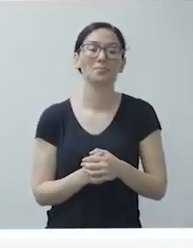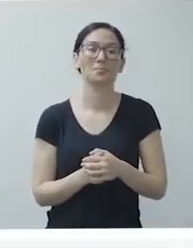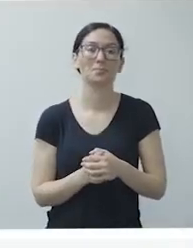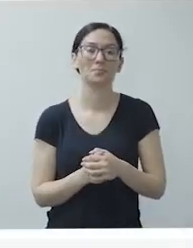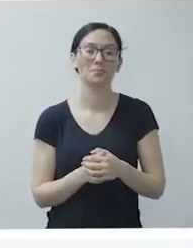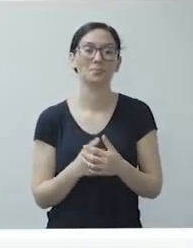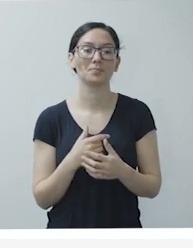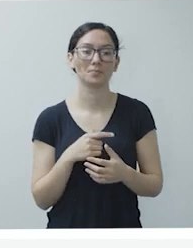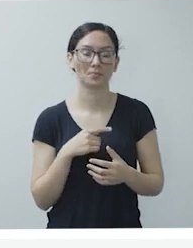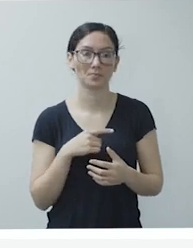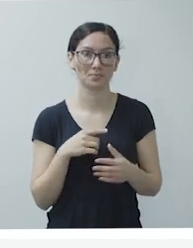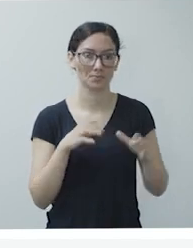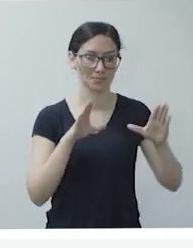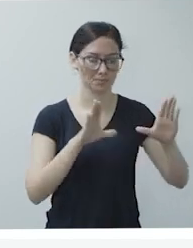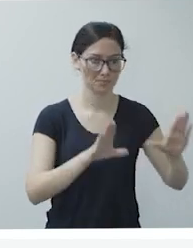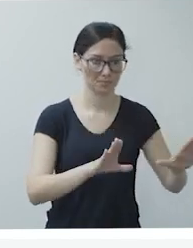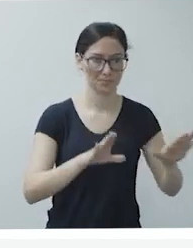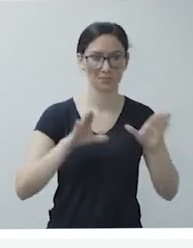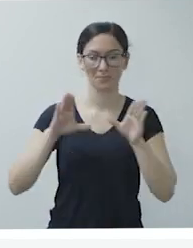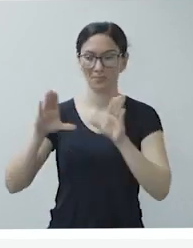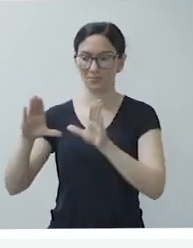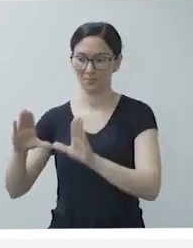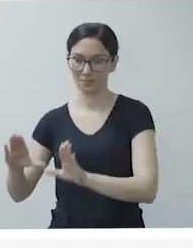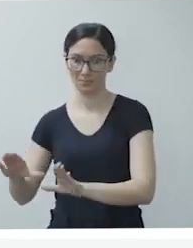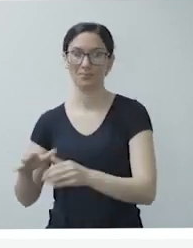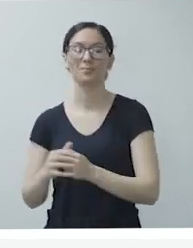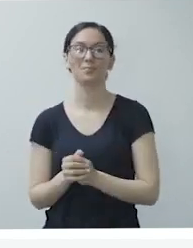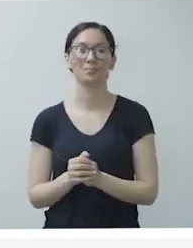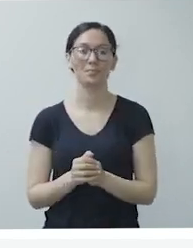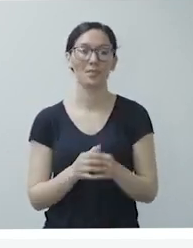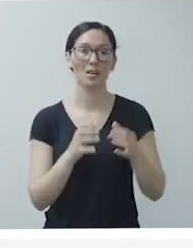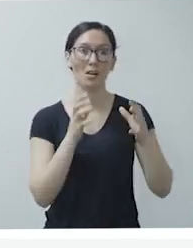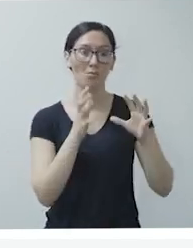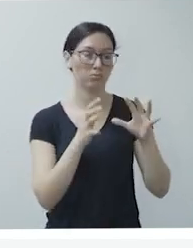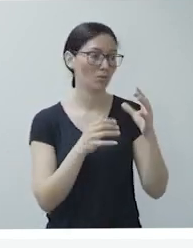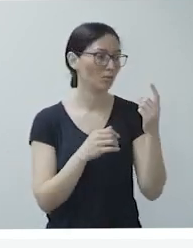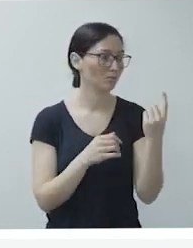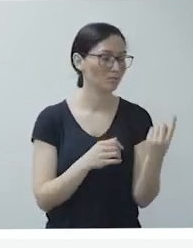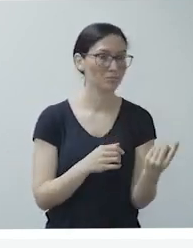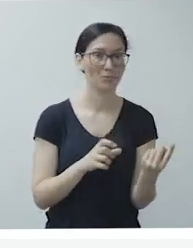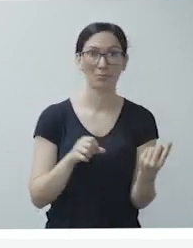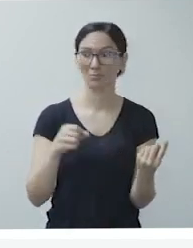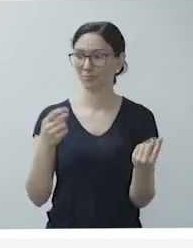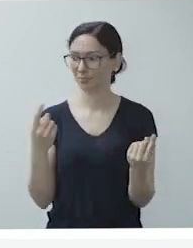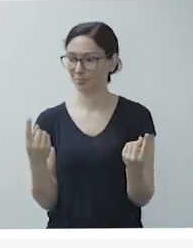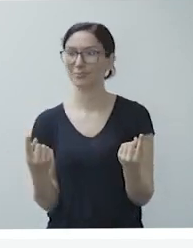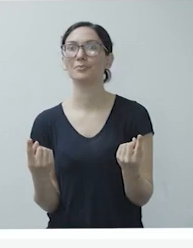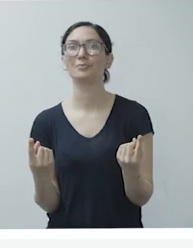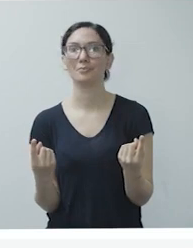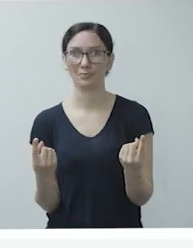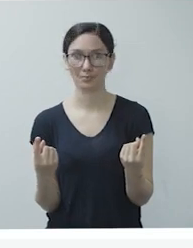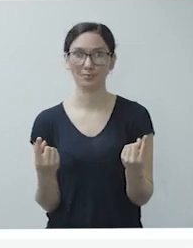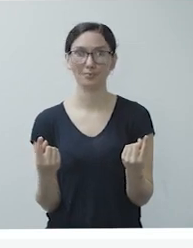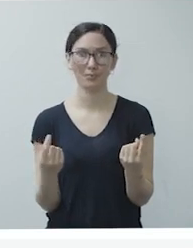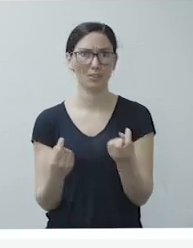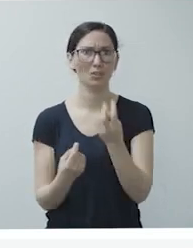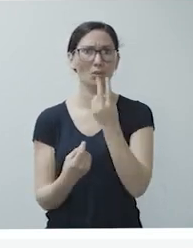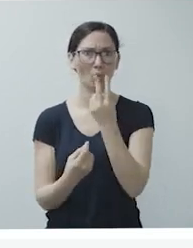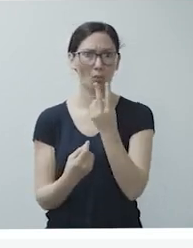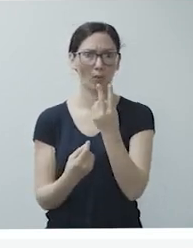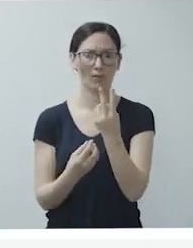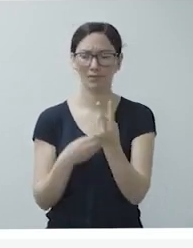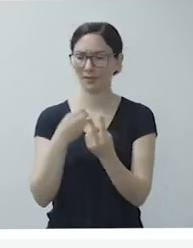Primeiro, nós organizamos uma bola para mim e uma bola para a professora Cris, porque nós tínhamos duas